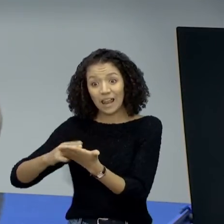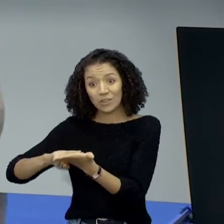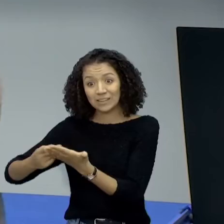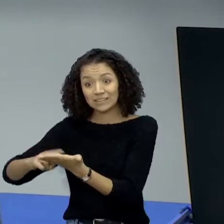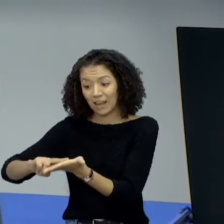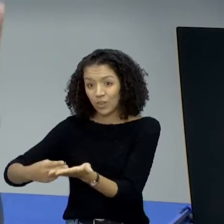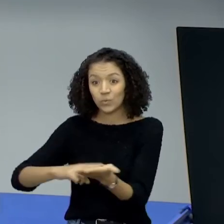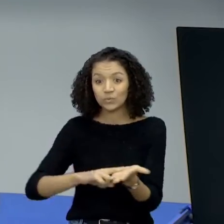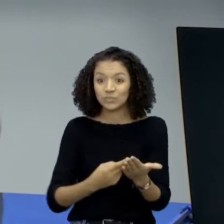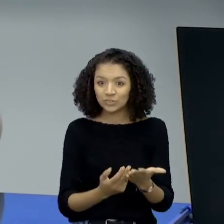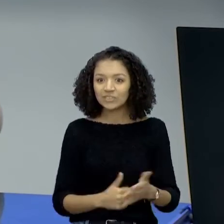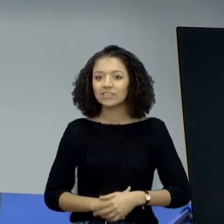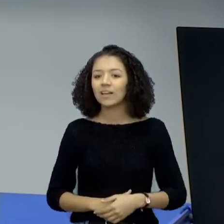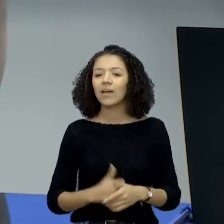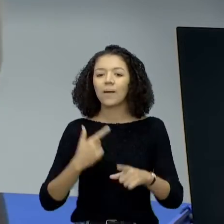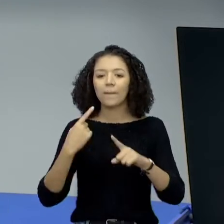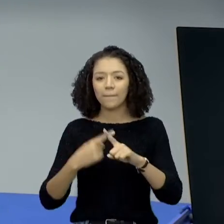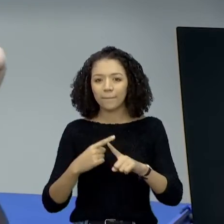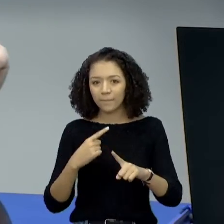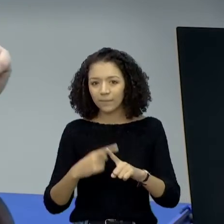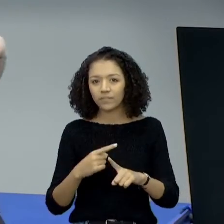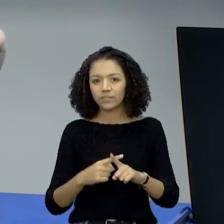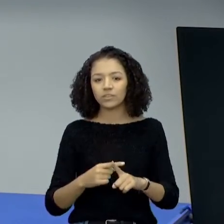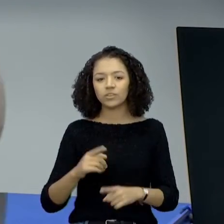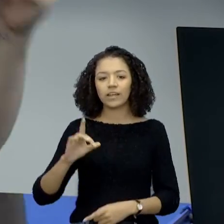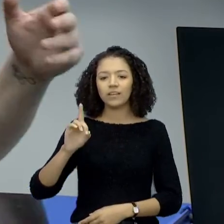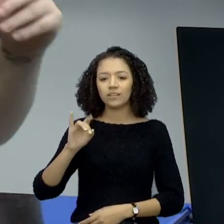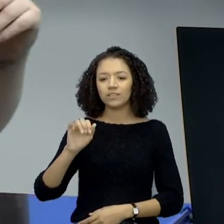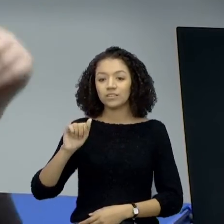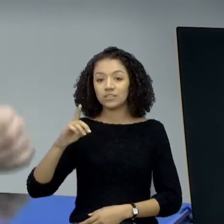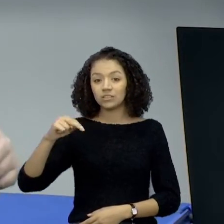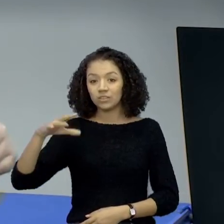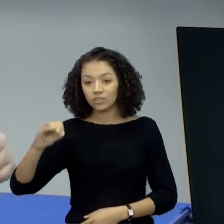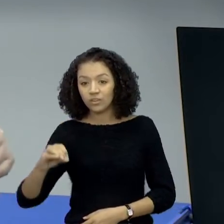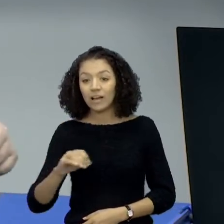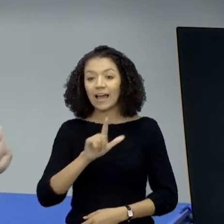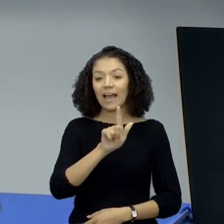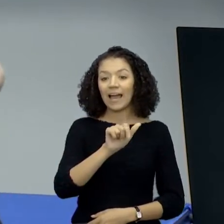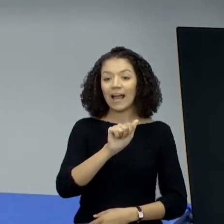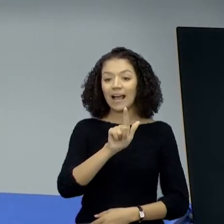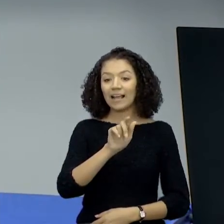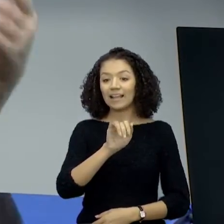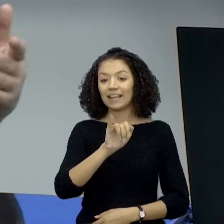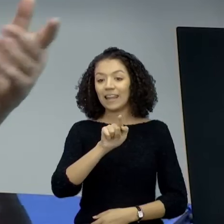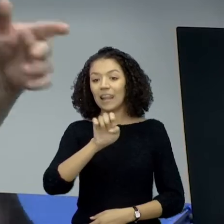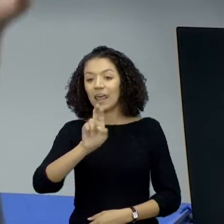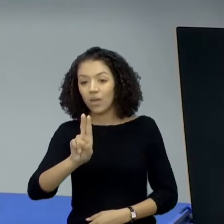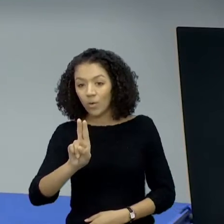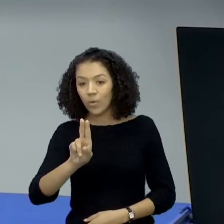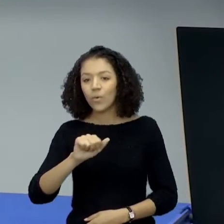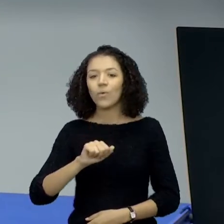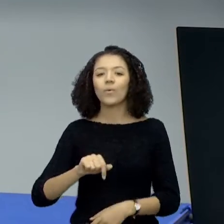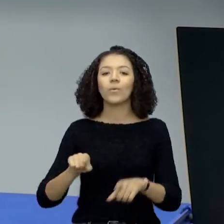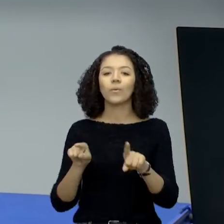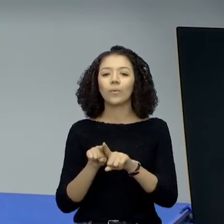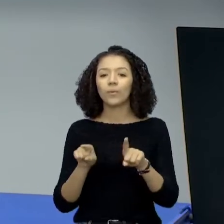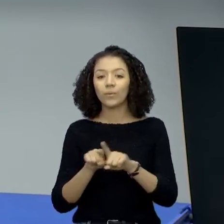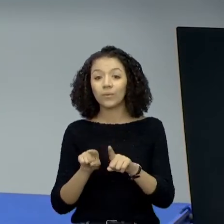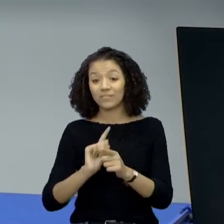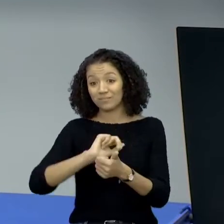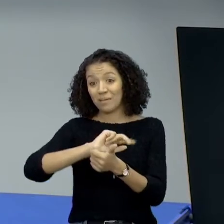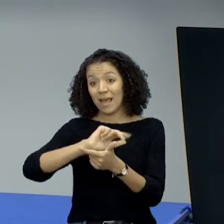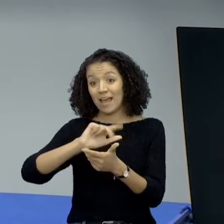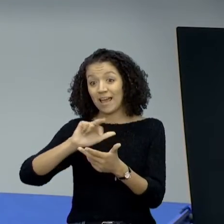ler algum escrito de Giordano Bruno, algum escrito de Galileu Galilei, né? Algum escrito de Kepler foi bem mais fácil.